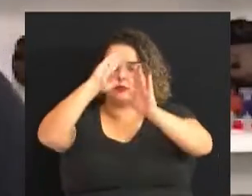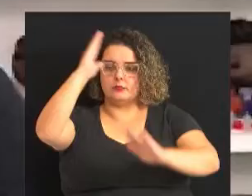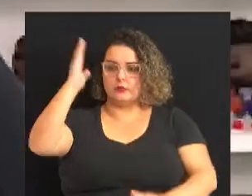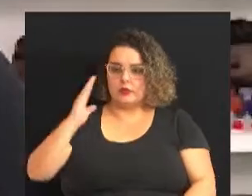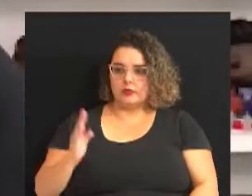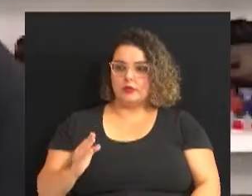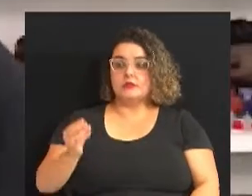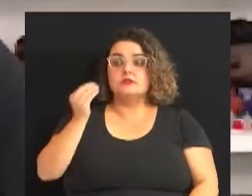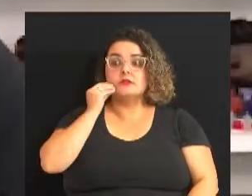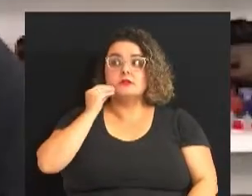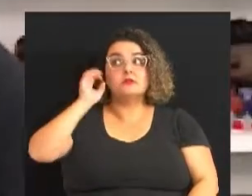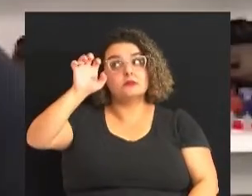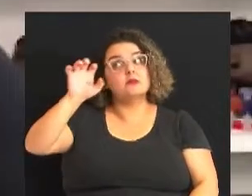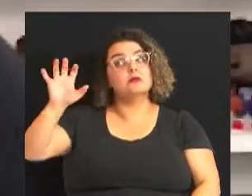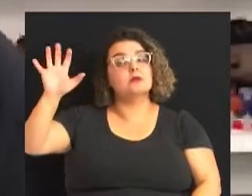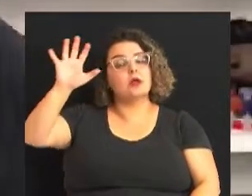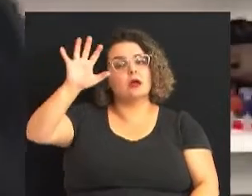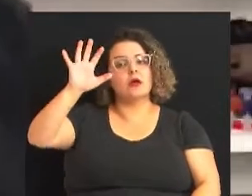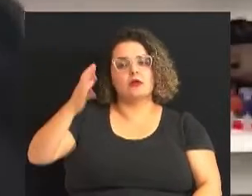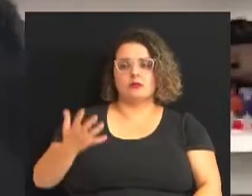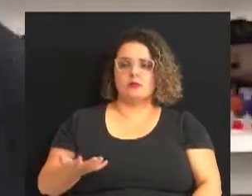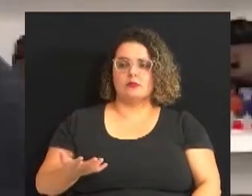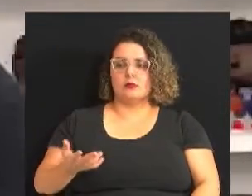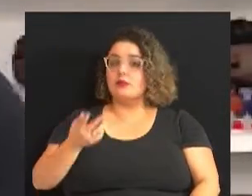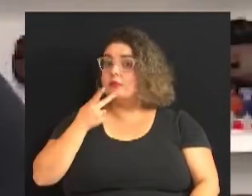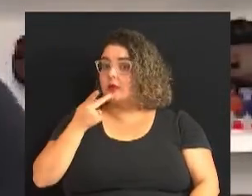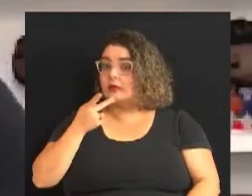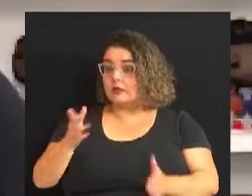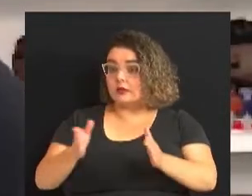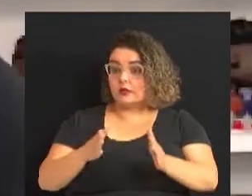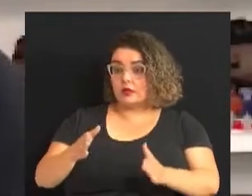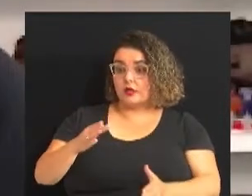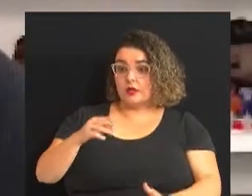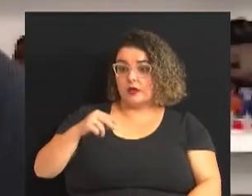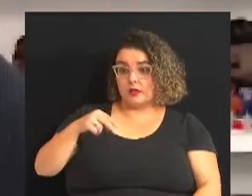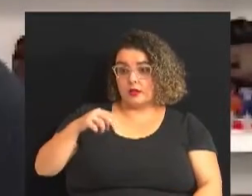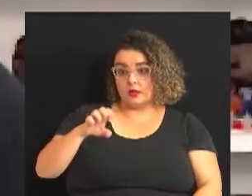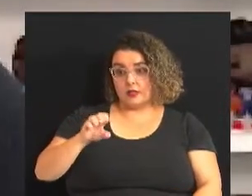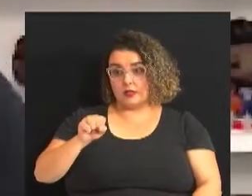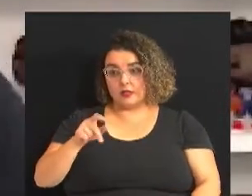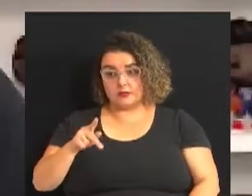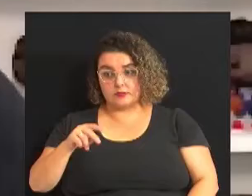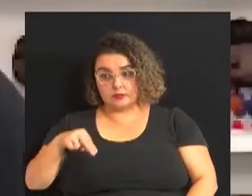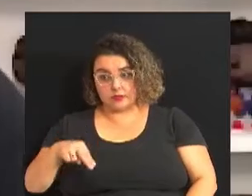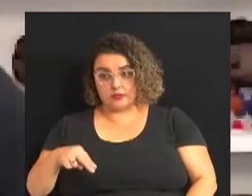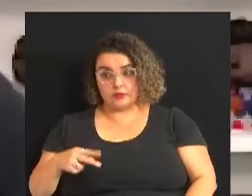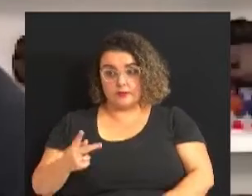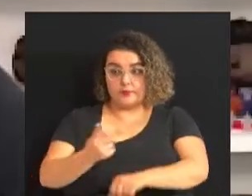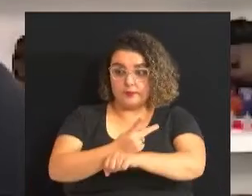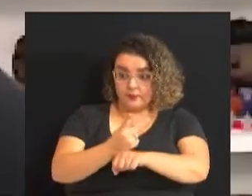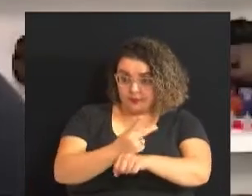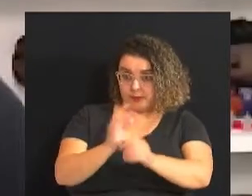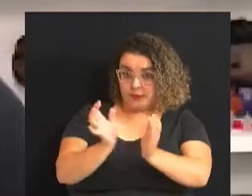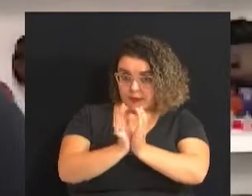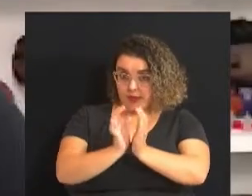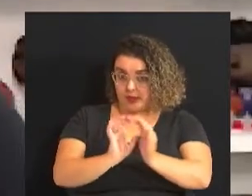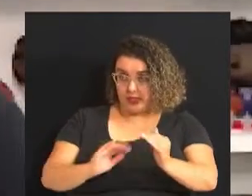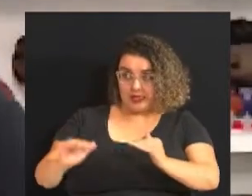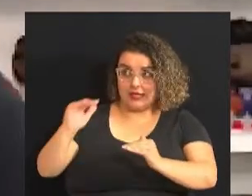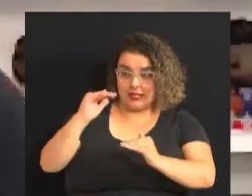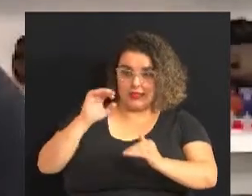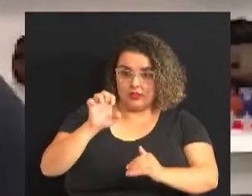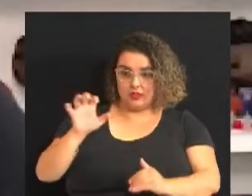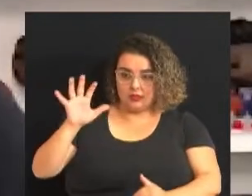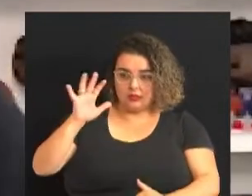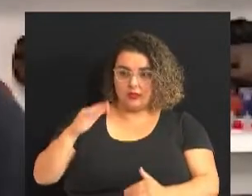na Europa, e até falei recentemente na ESPN, se eu fosse o Léo Mendel, eu procuraria um time de elite na Europa, daria mais esse